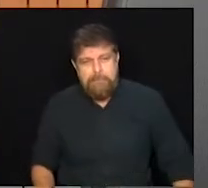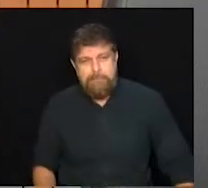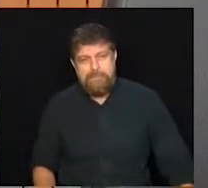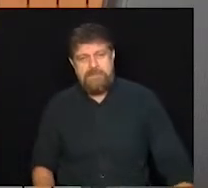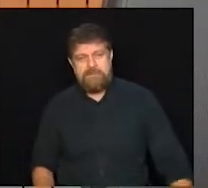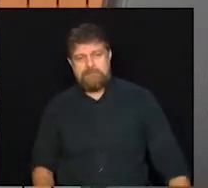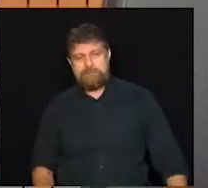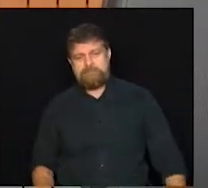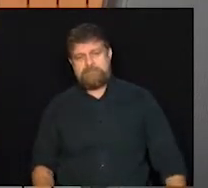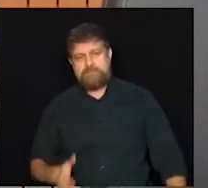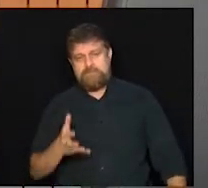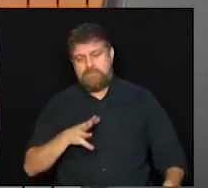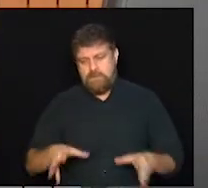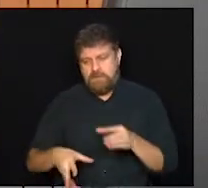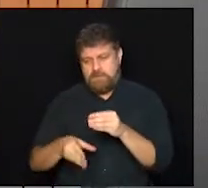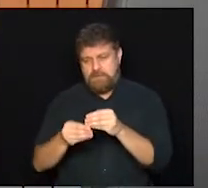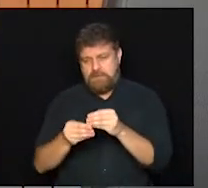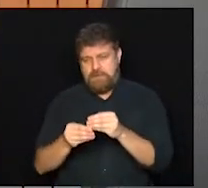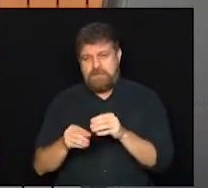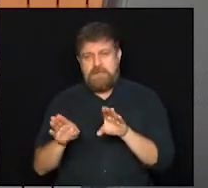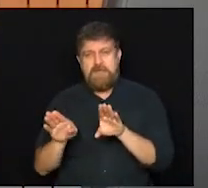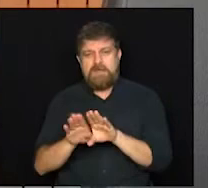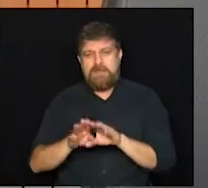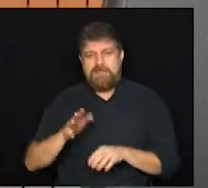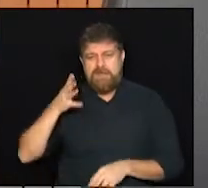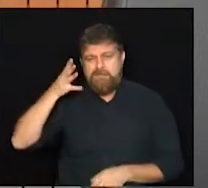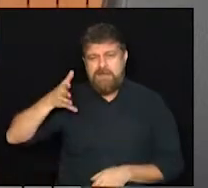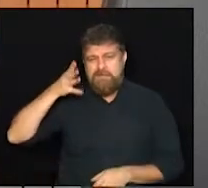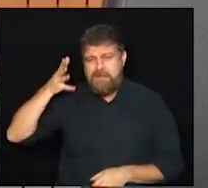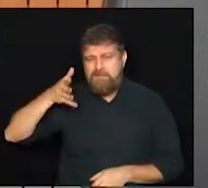Até complementando um pouco aí o que foi dito na sua pergunta,